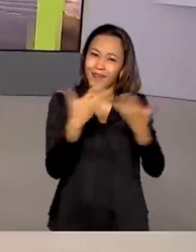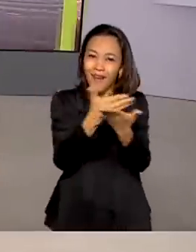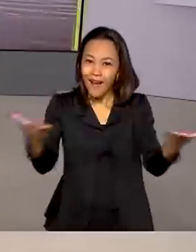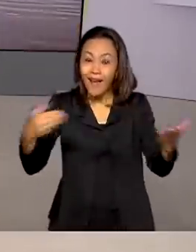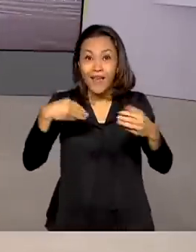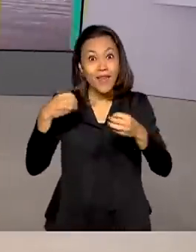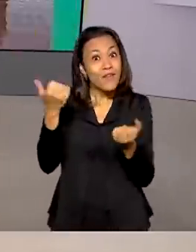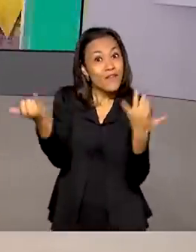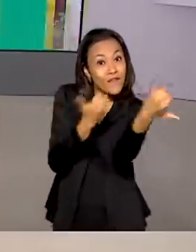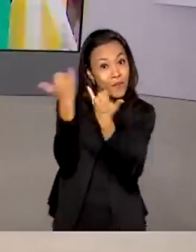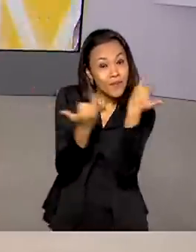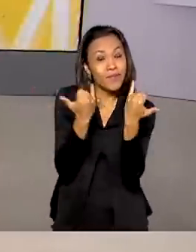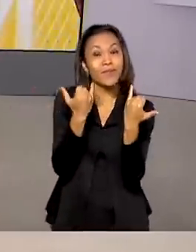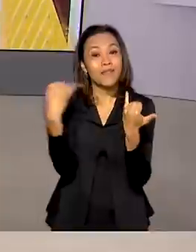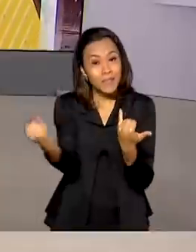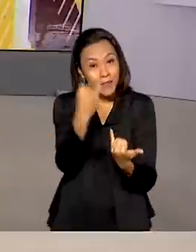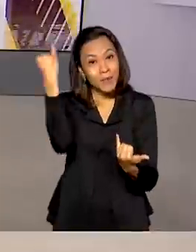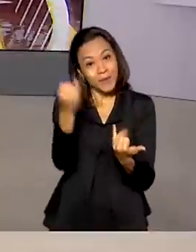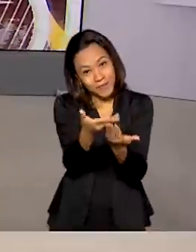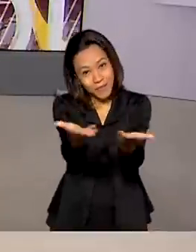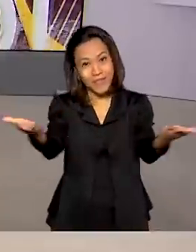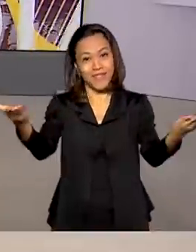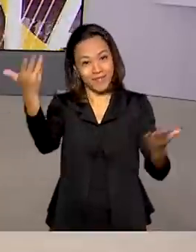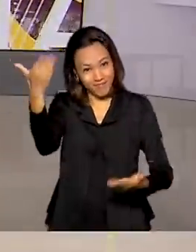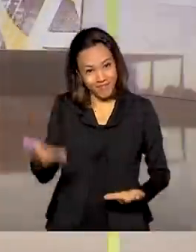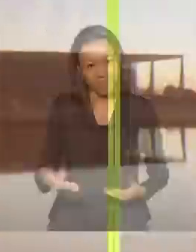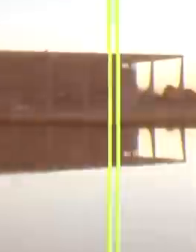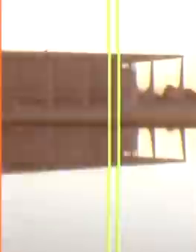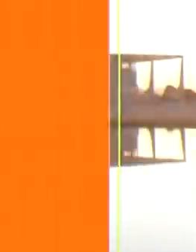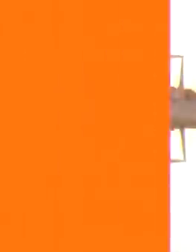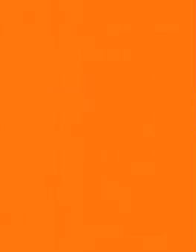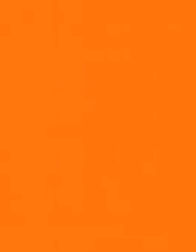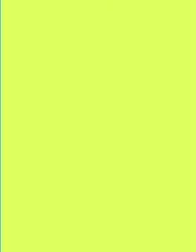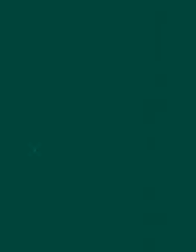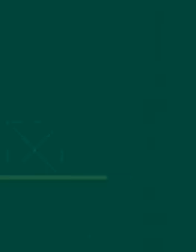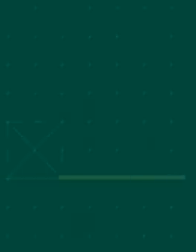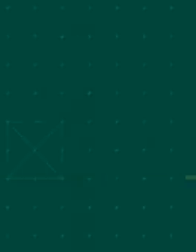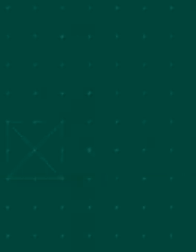levar informações importantes para você, cidadão.